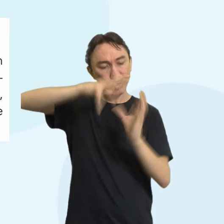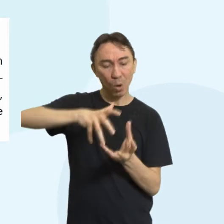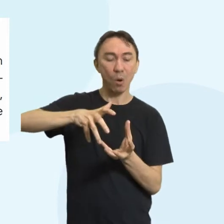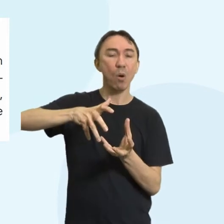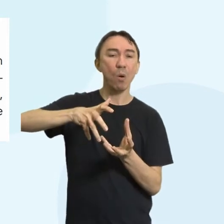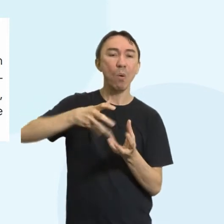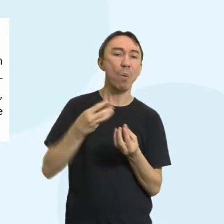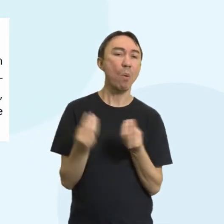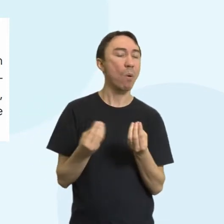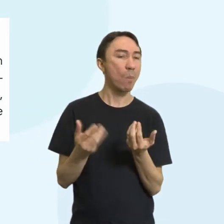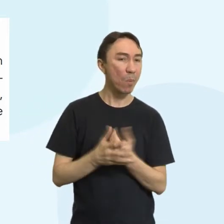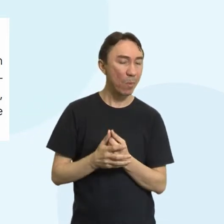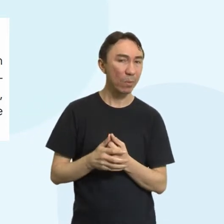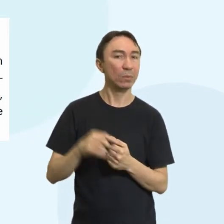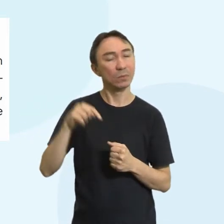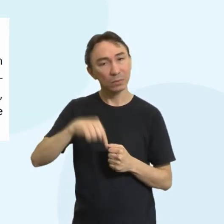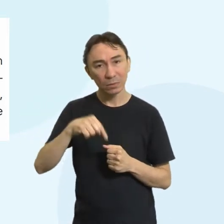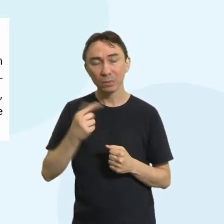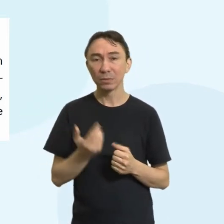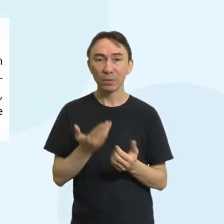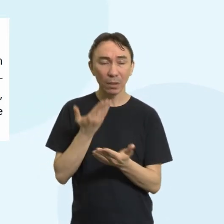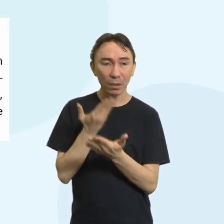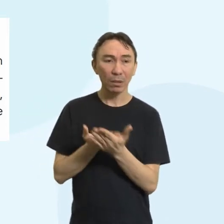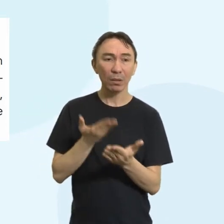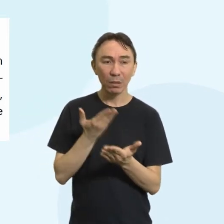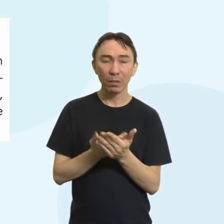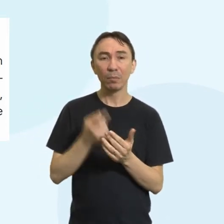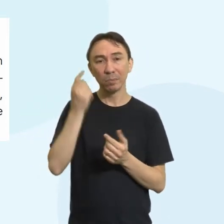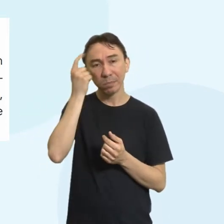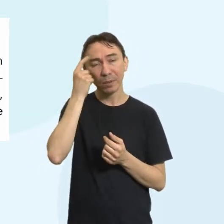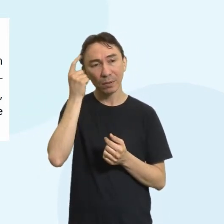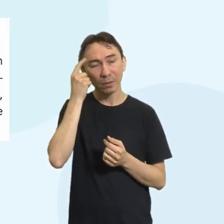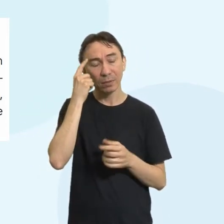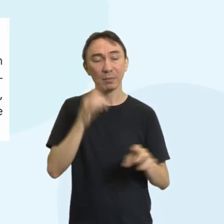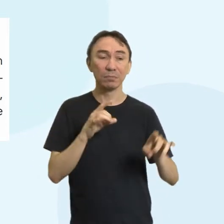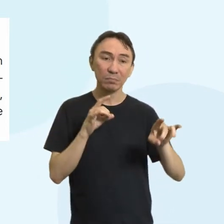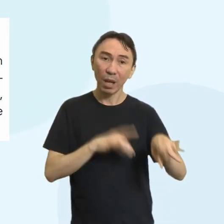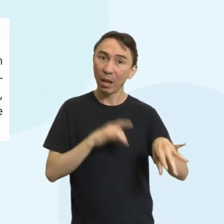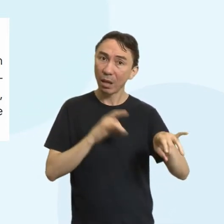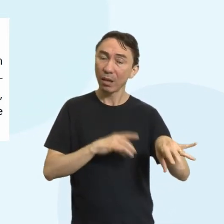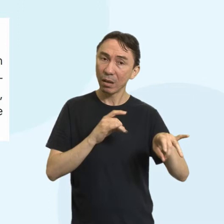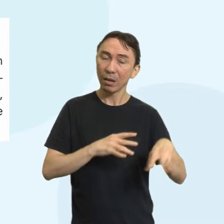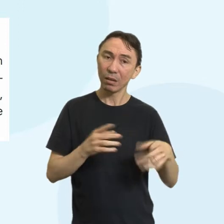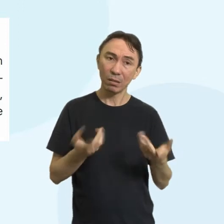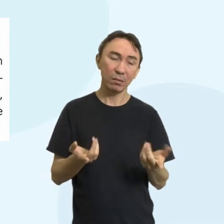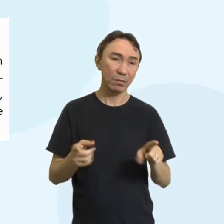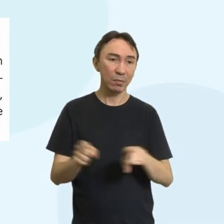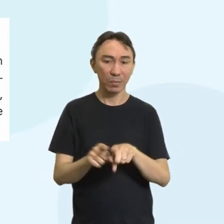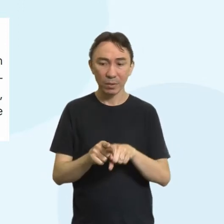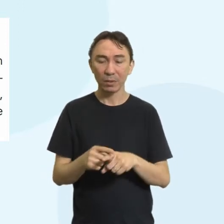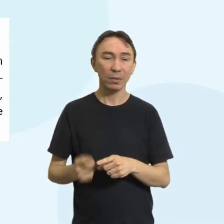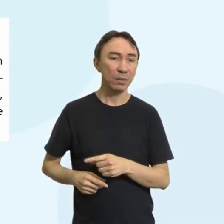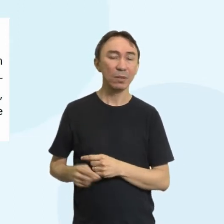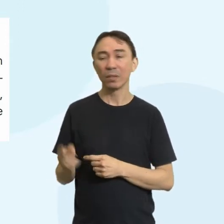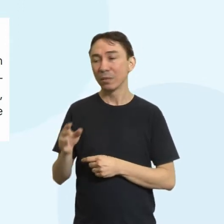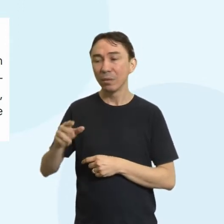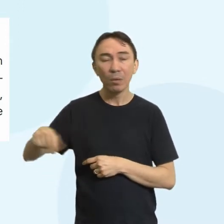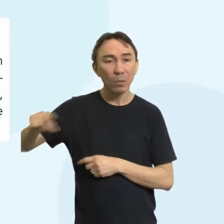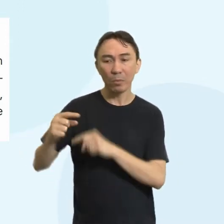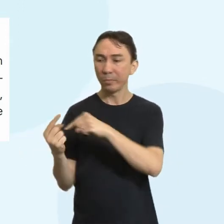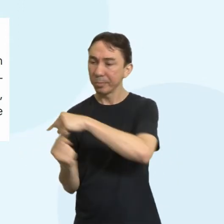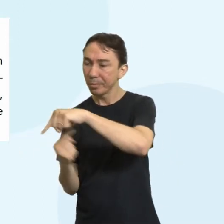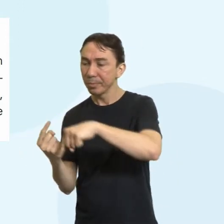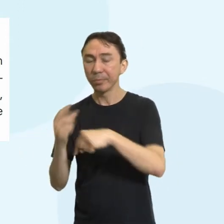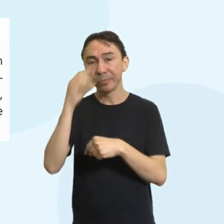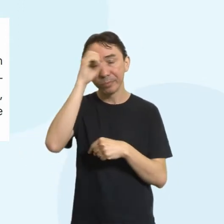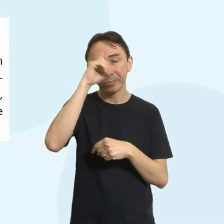pensando em metodologias ativas, pensando na aprendizagem entre os pares e pensando em diálogos, debates e pedindo